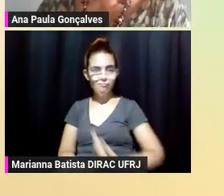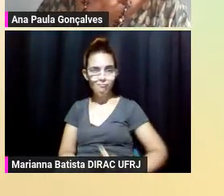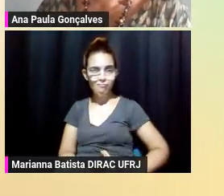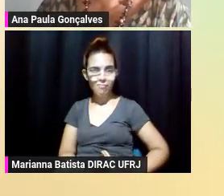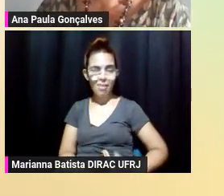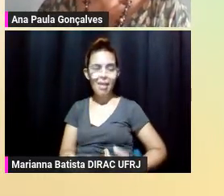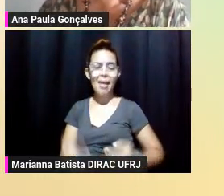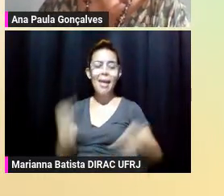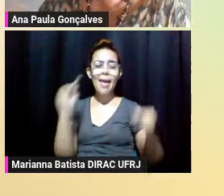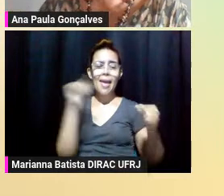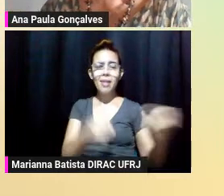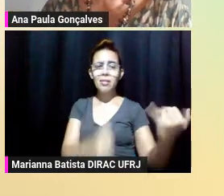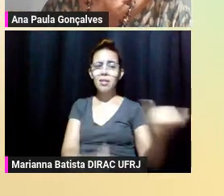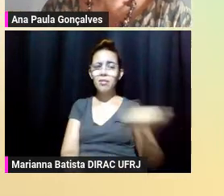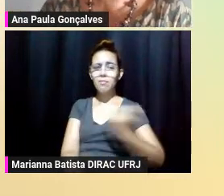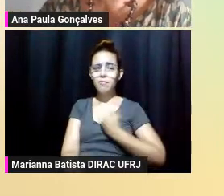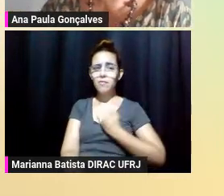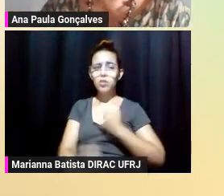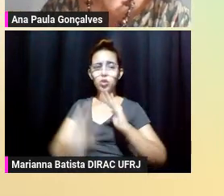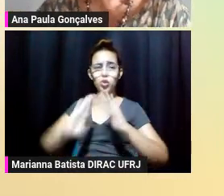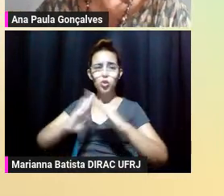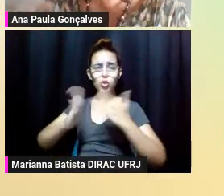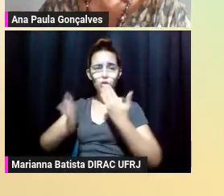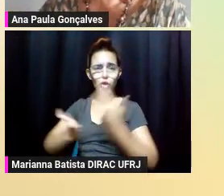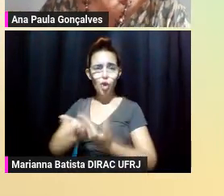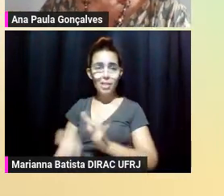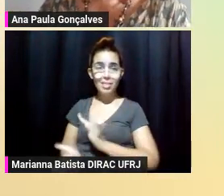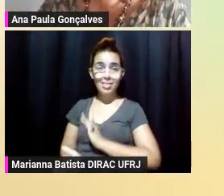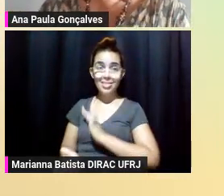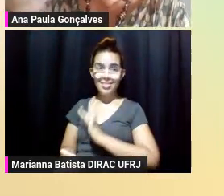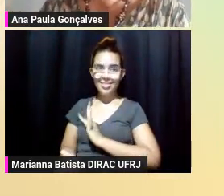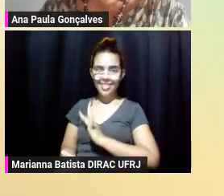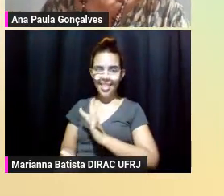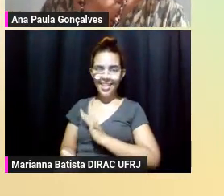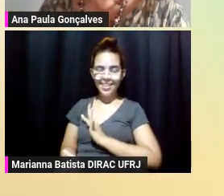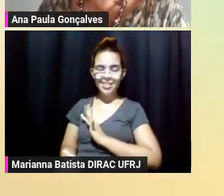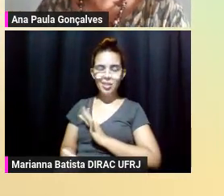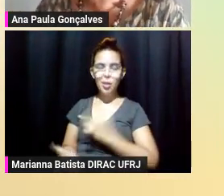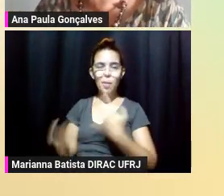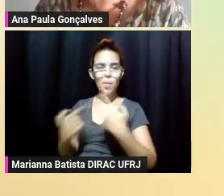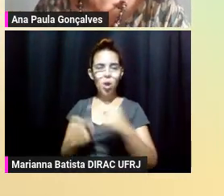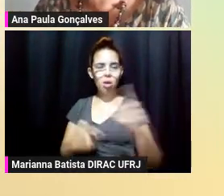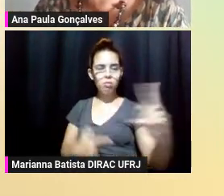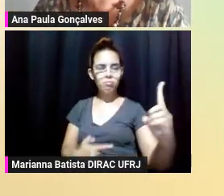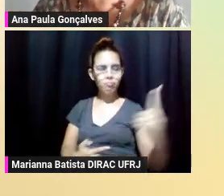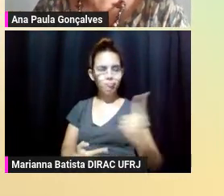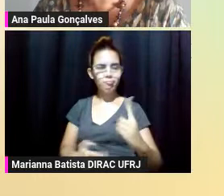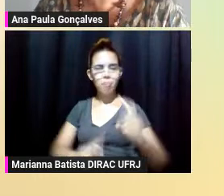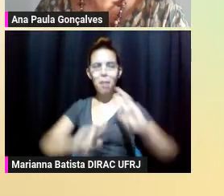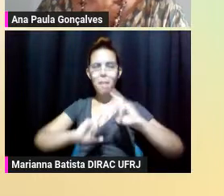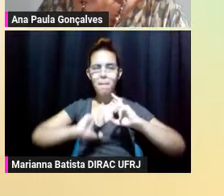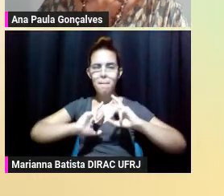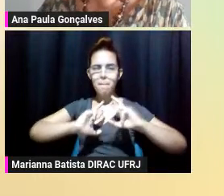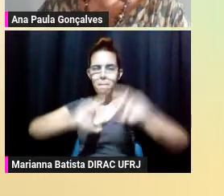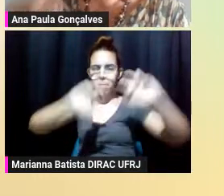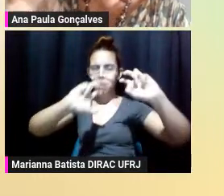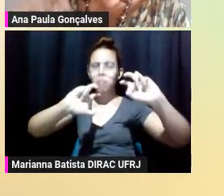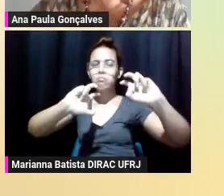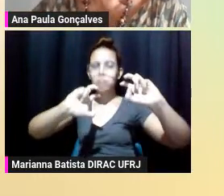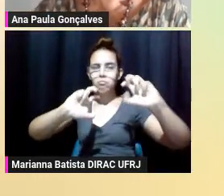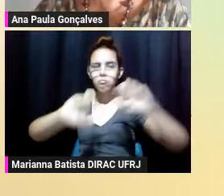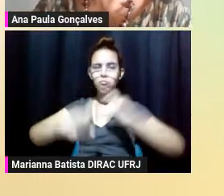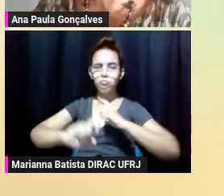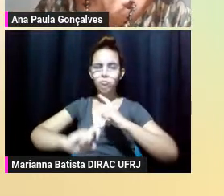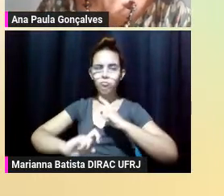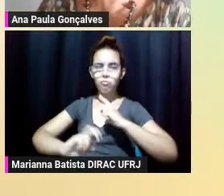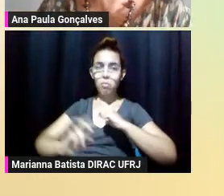técnica para que eu fosse estudar, né? Percebeu em mim algumas habilidades que poderiam ser interessantes para a área de exatas e pagou meu